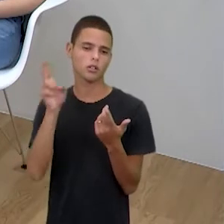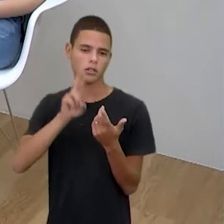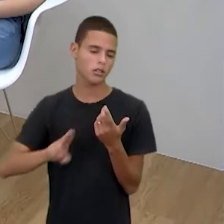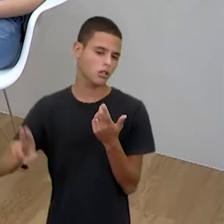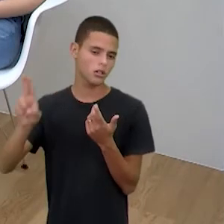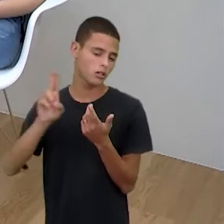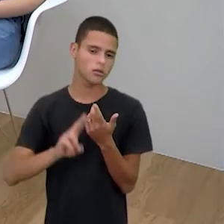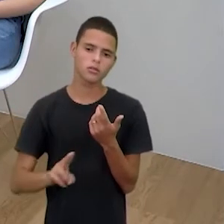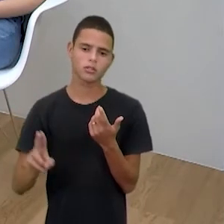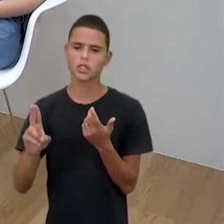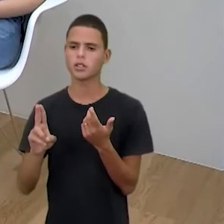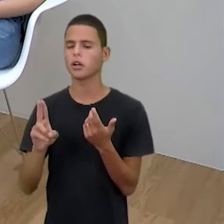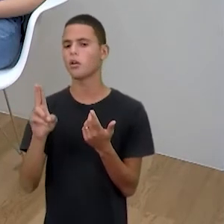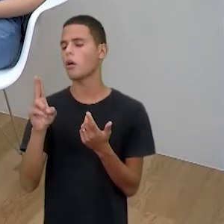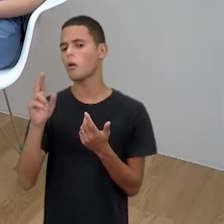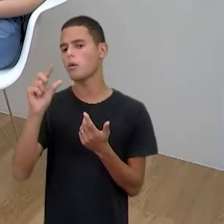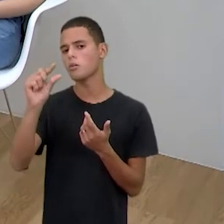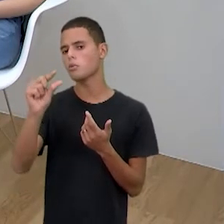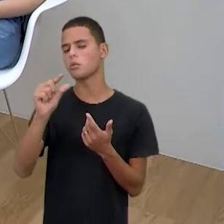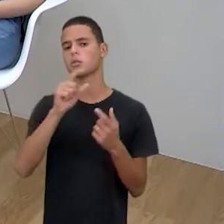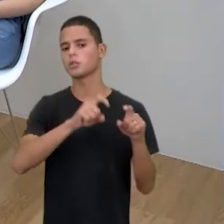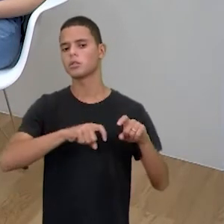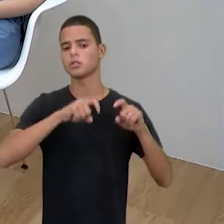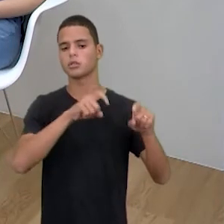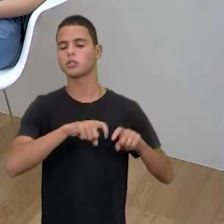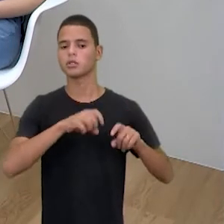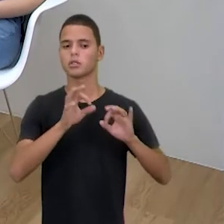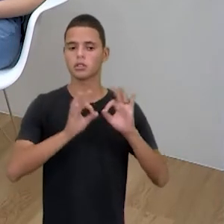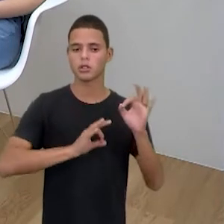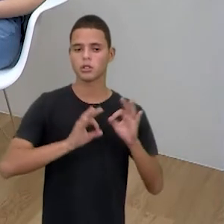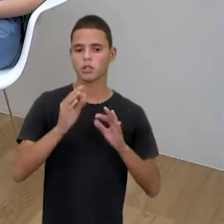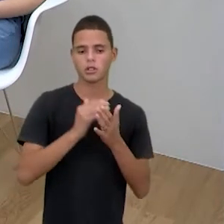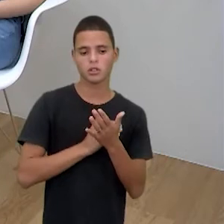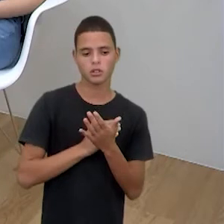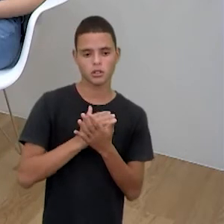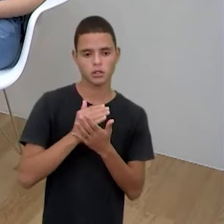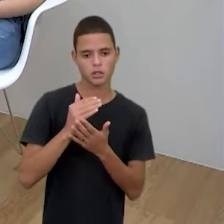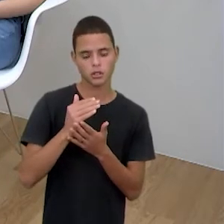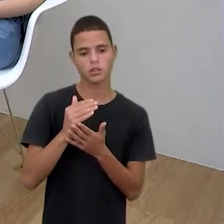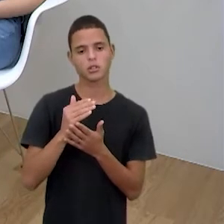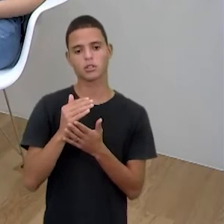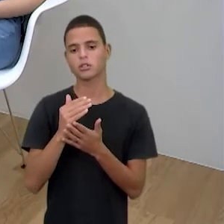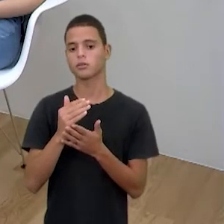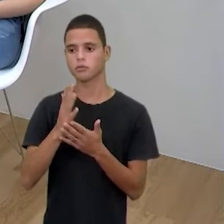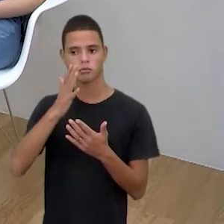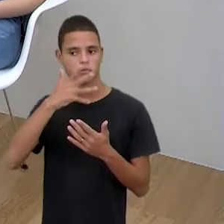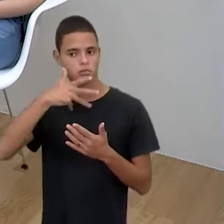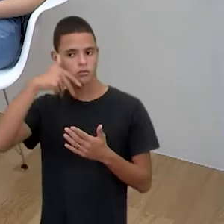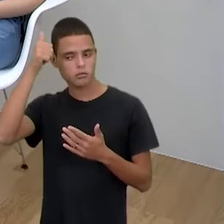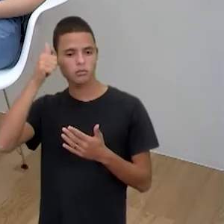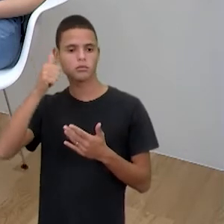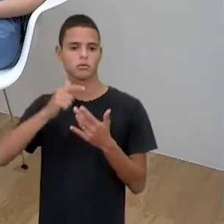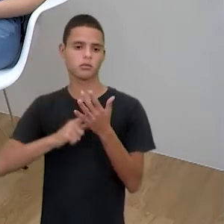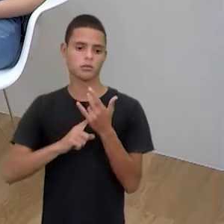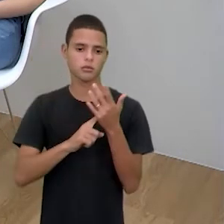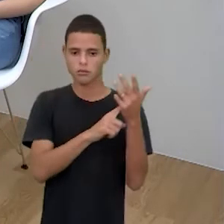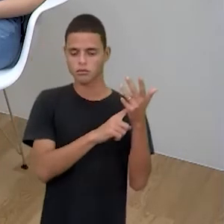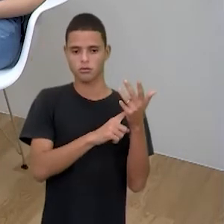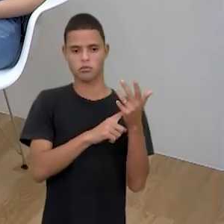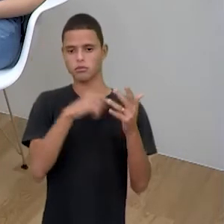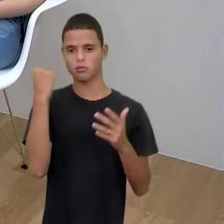relação à comida e habitantes. Por isso que eu falei que a urbanização, a chegada da cidade, ela tem que ser vista